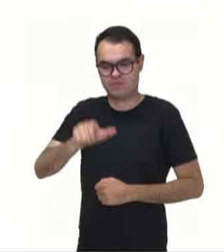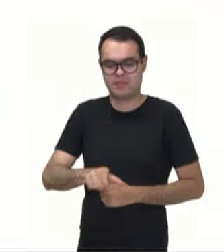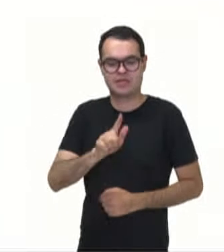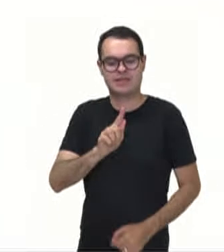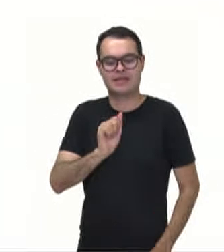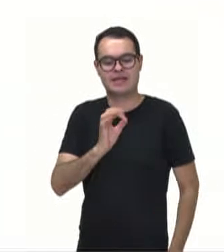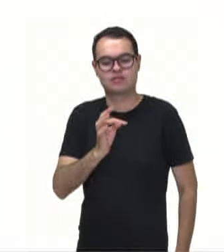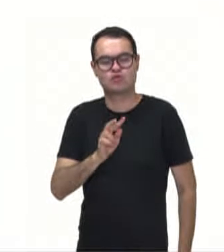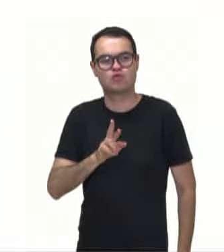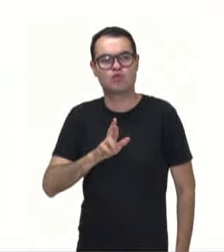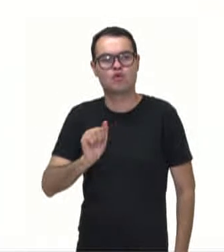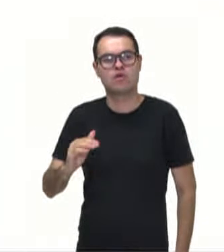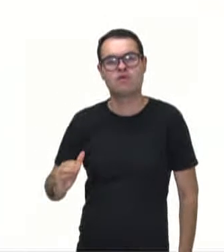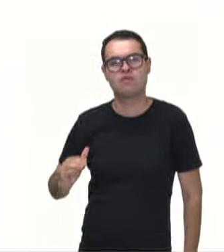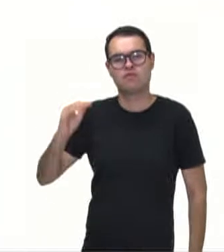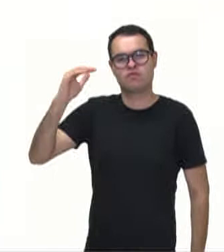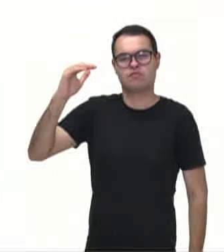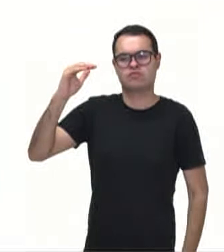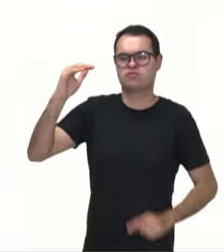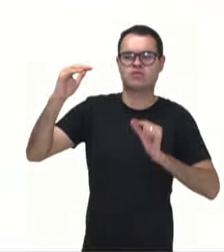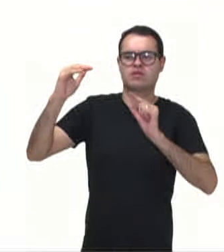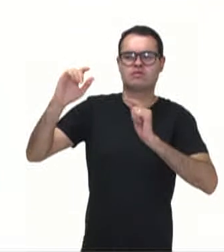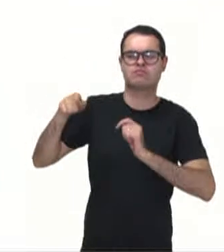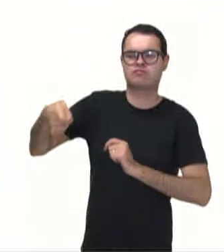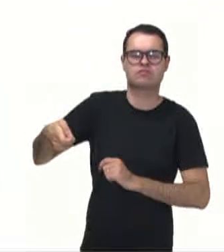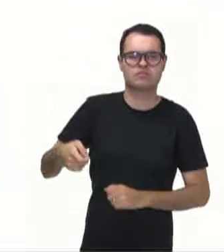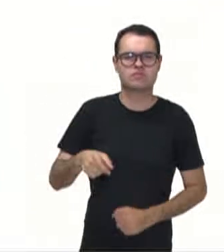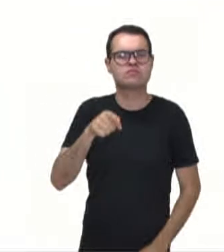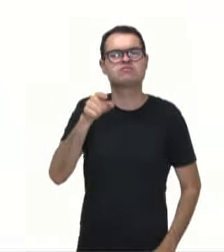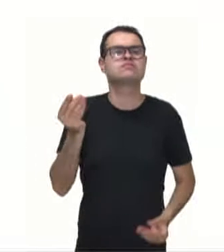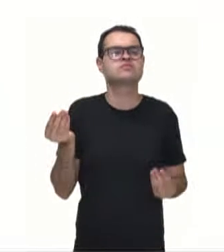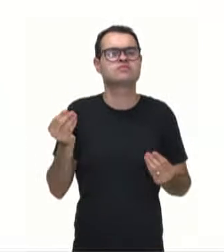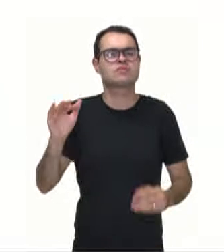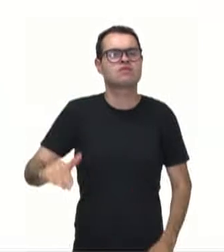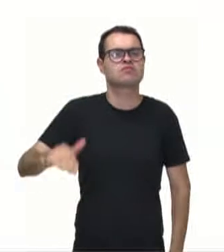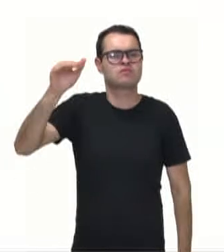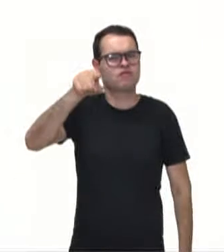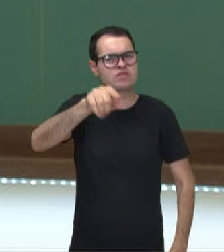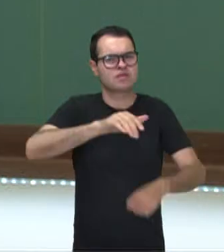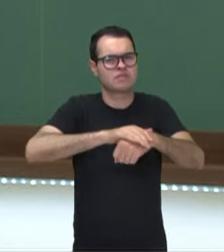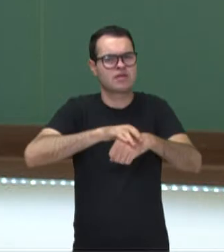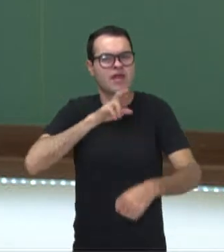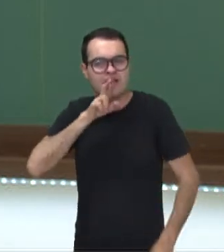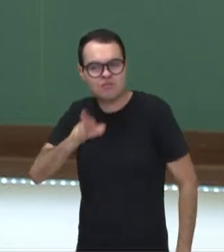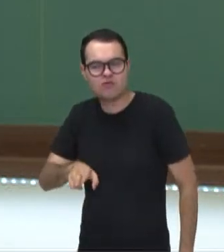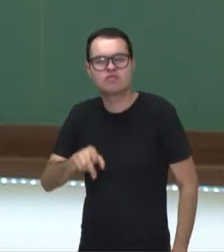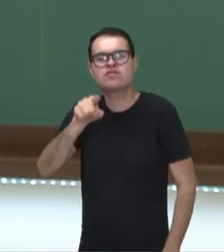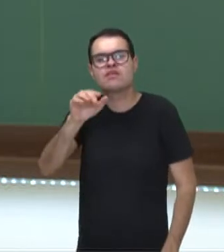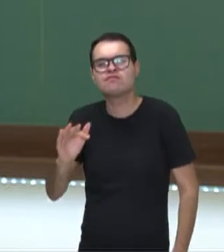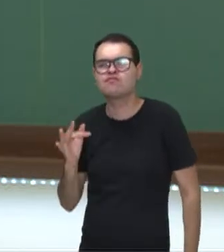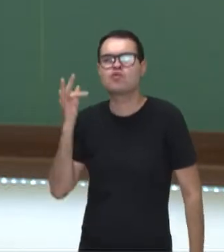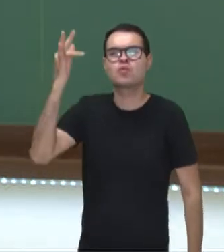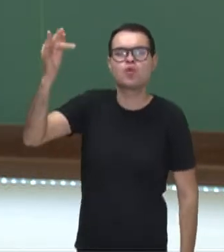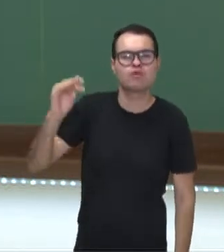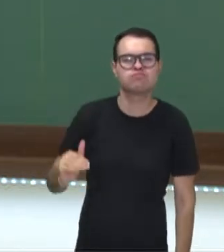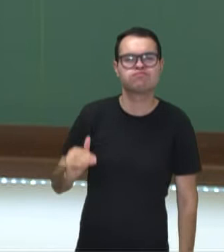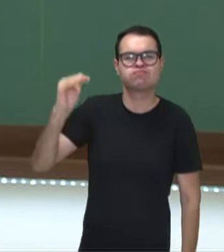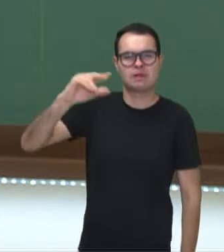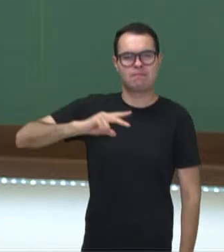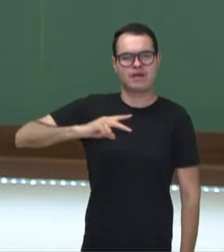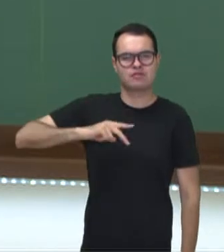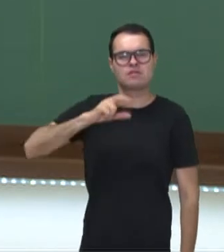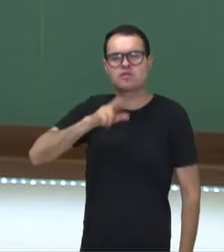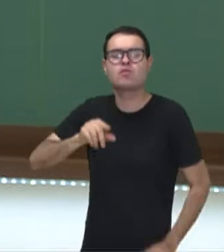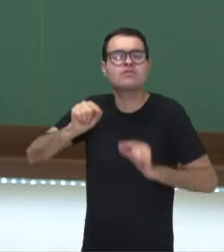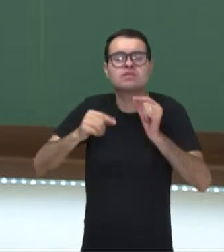grande. A propósito, o que ele gostaria de ser quando seja grande? Agora vocês vão responder, é uma resposta pessoal.